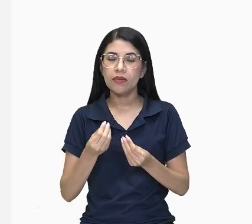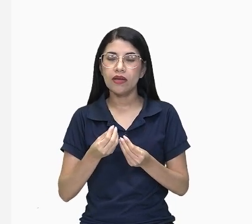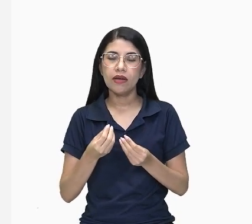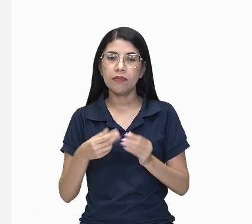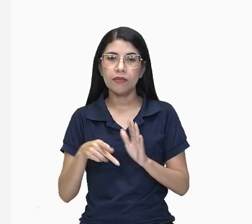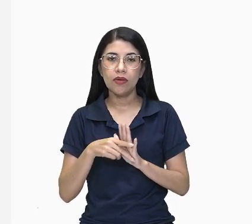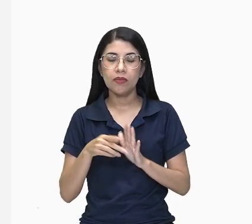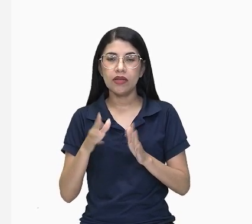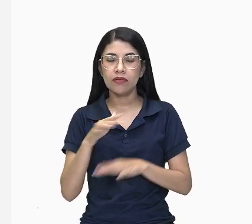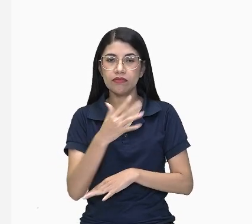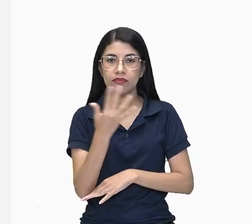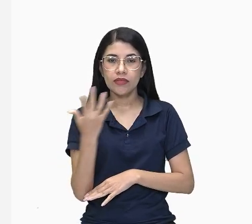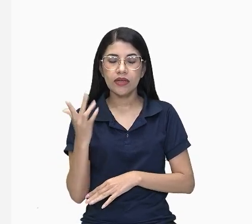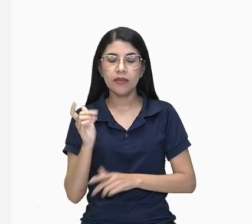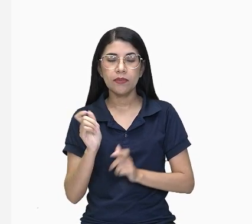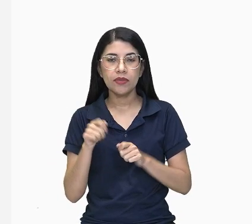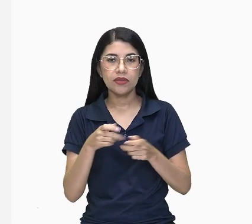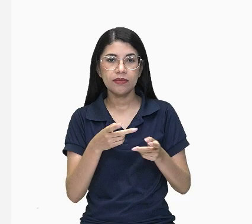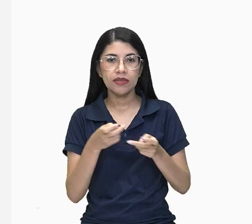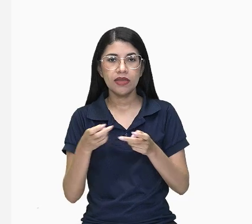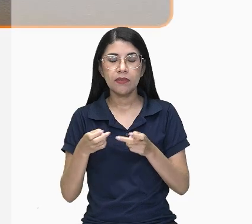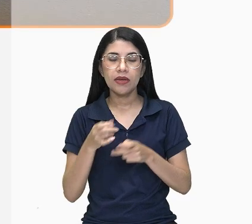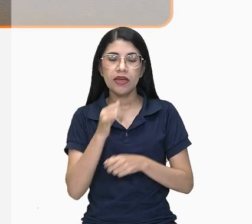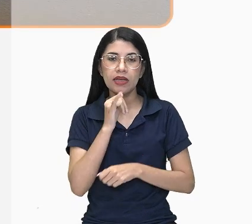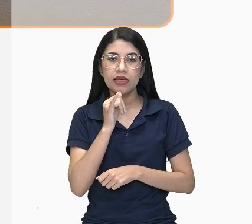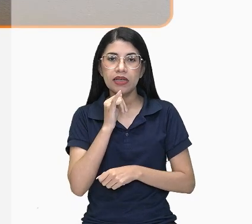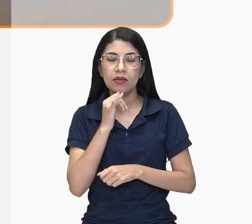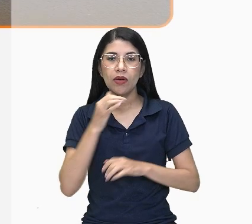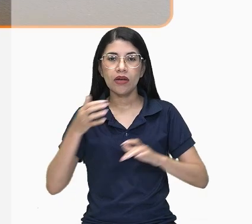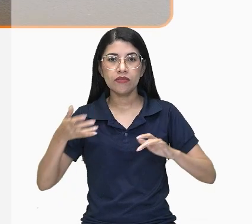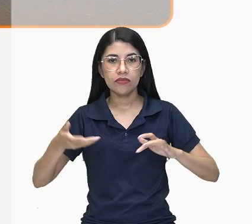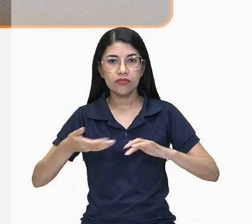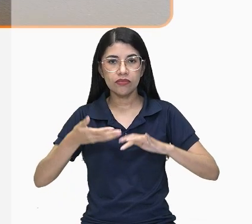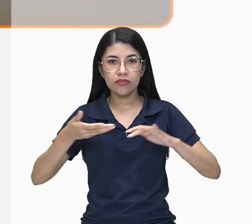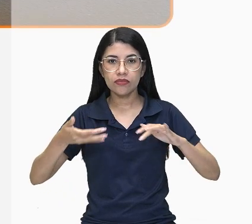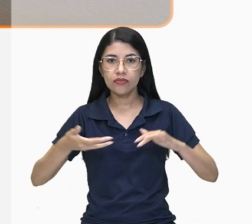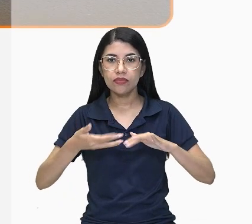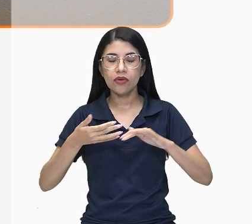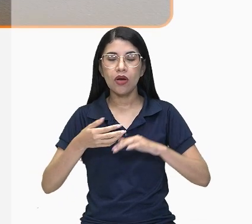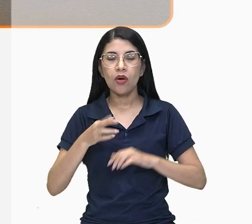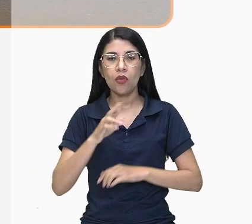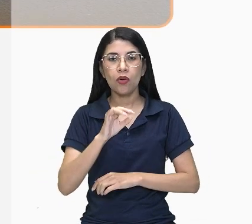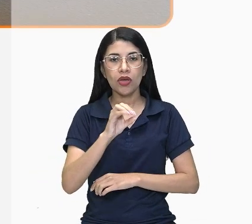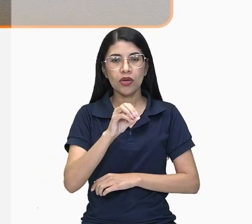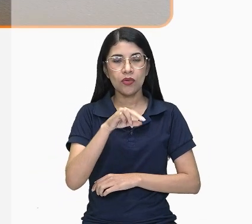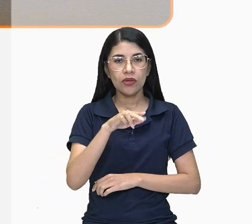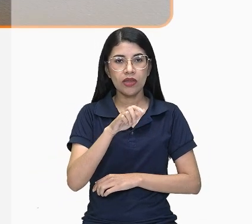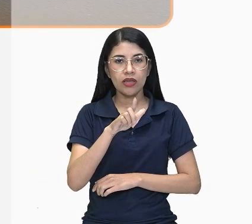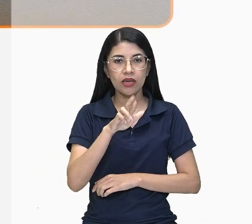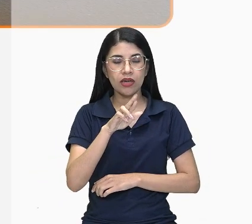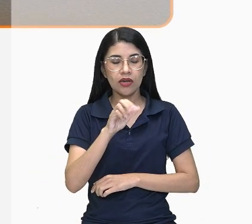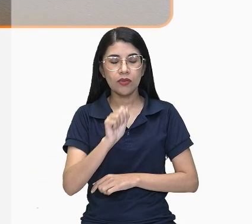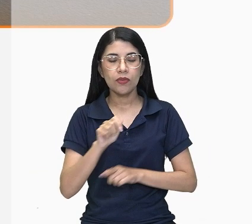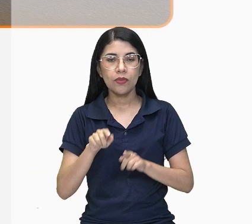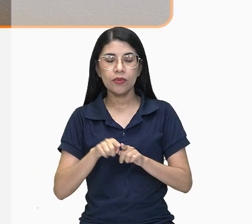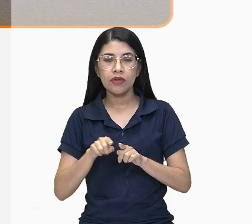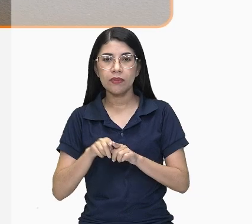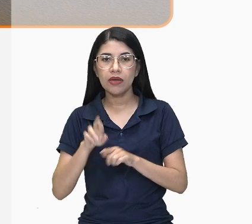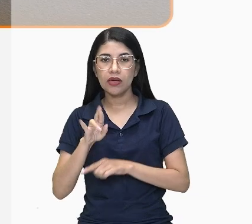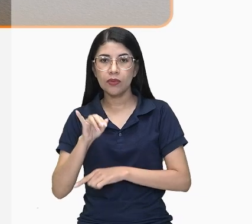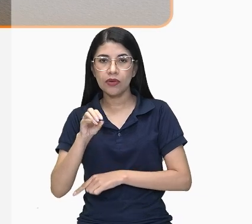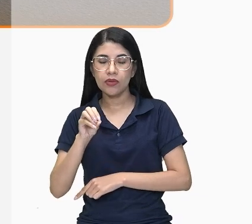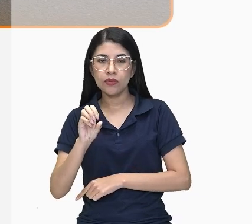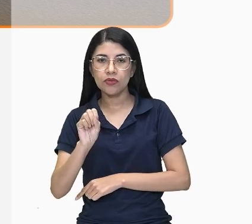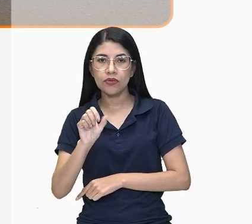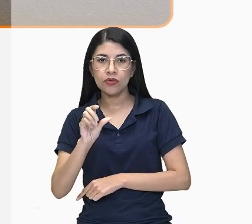gente consegue observar no encontro das águas do Rio Negro e Solimões, esse encontro que